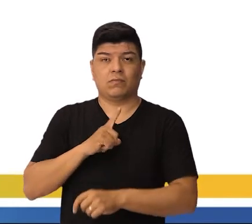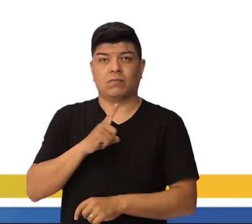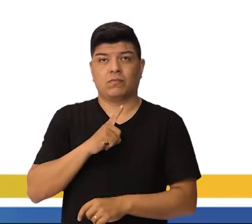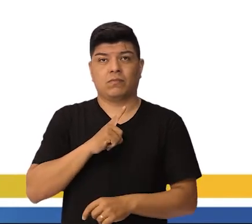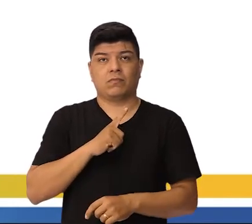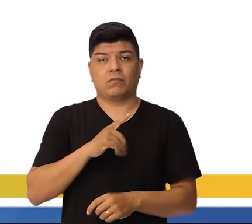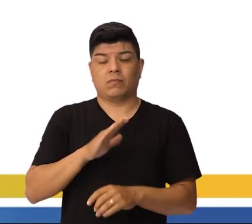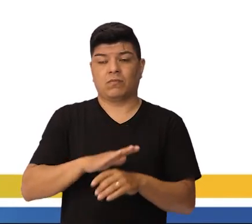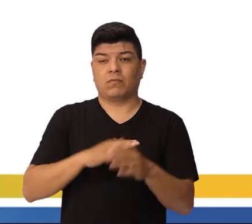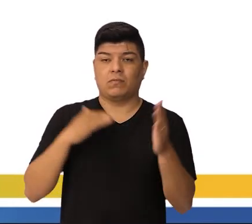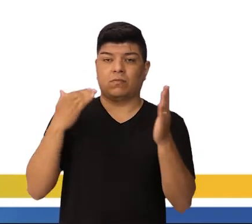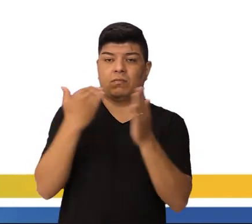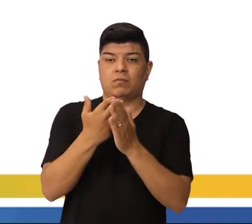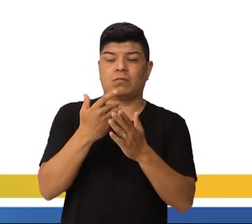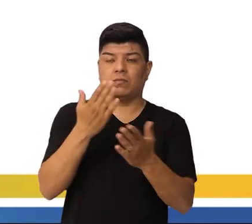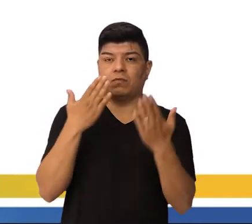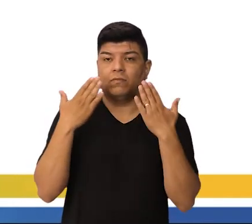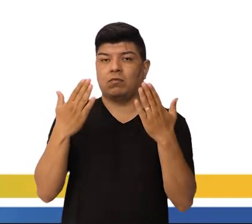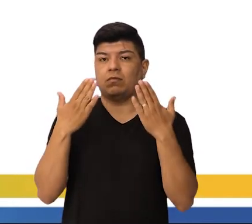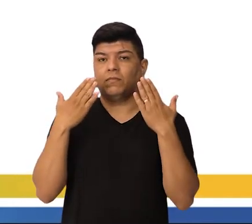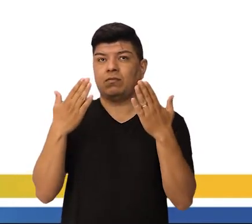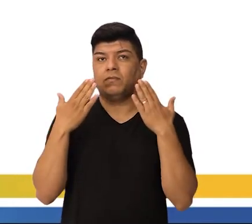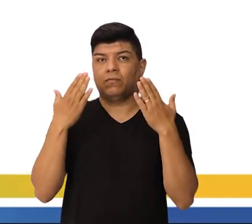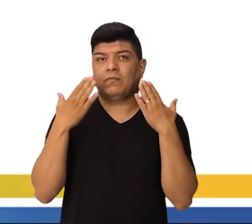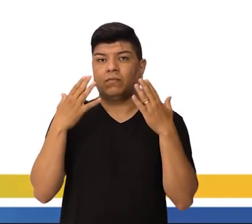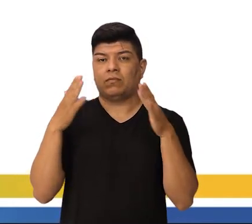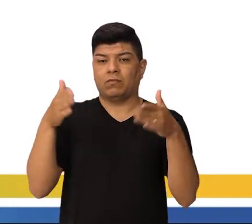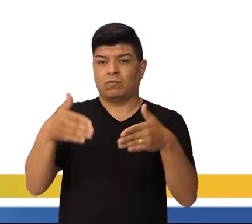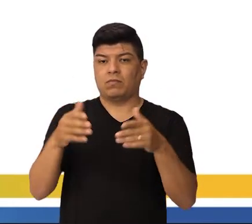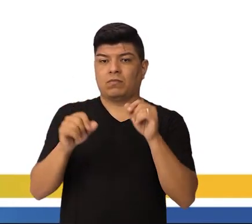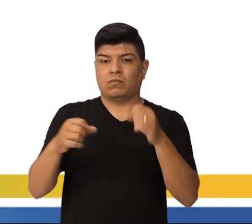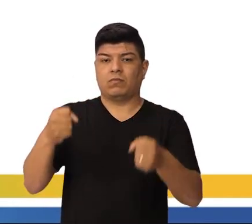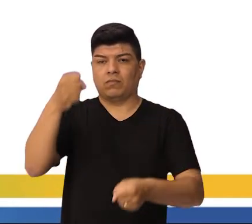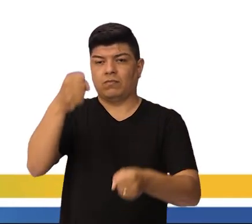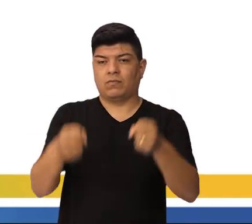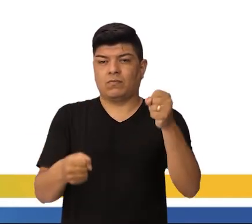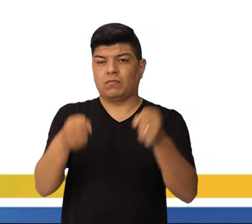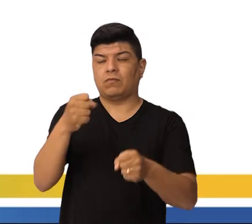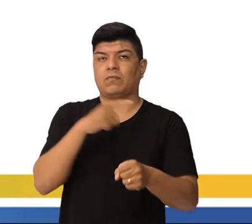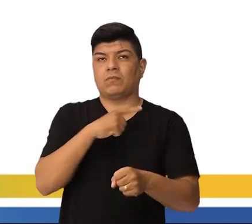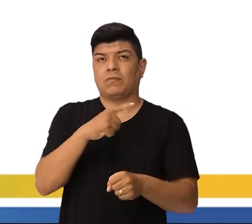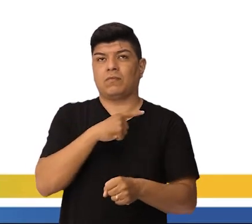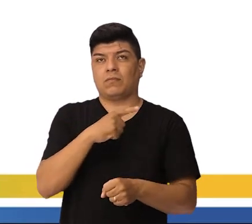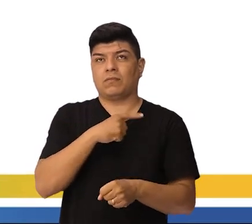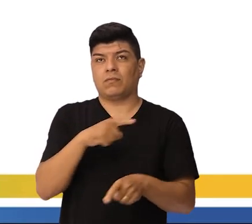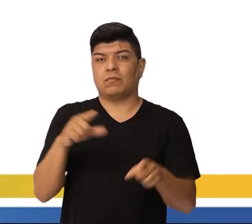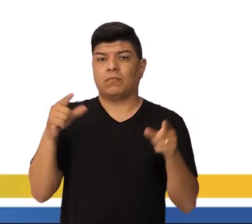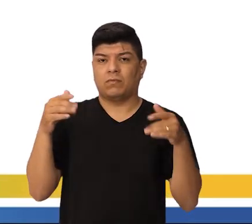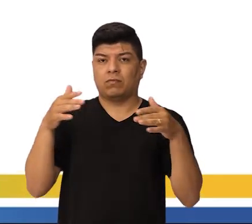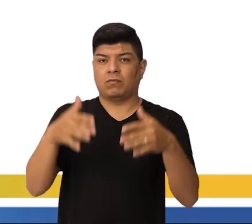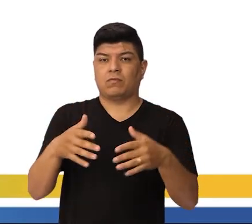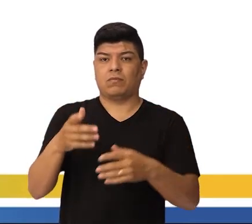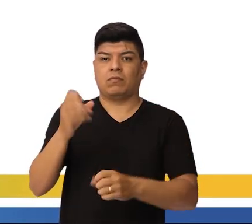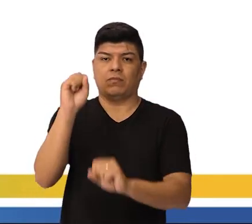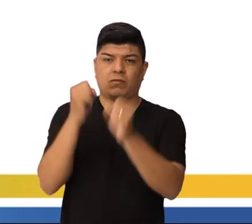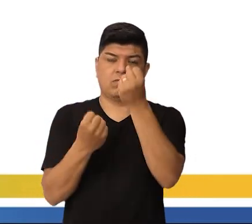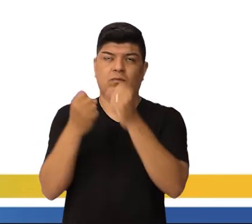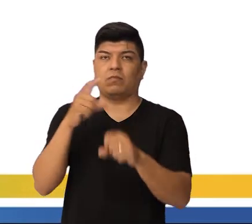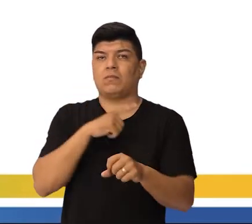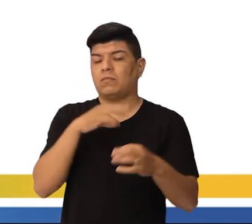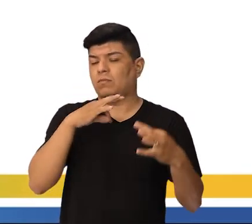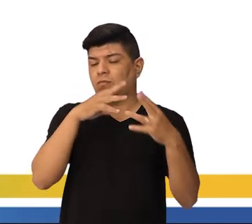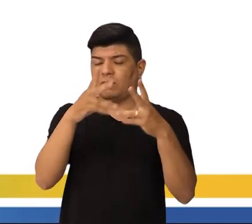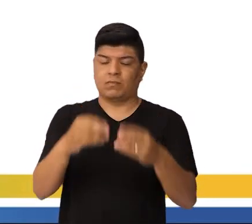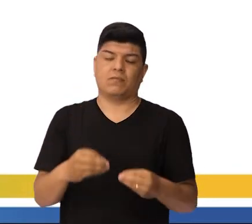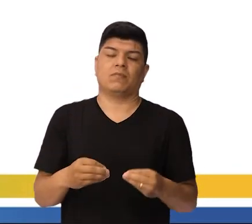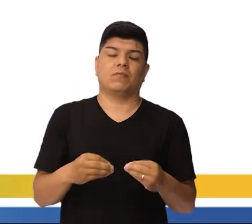ter uma maior ilha de calor. Ou seja, ali tem uma concentração de veículos, vai ter uma concentração de indústrias, de tudo